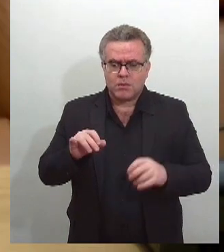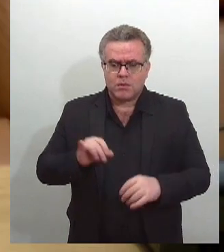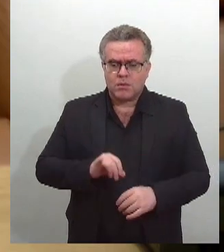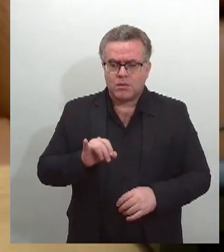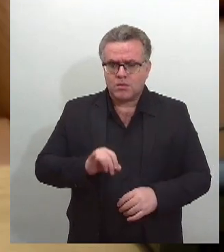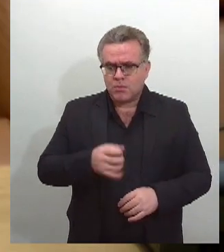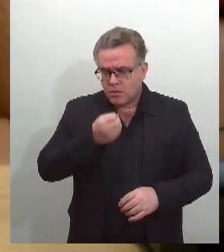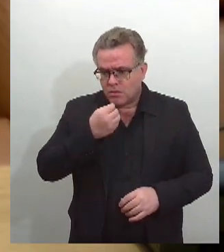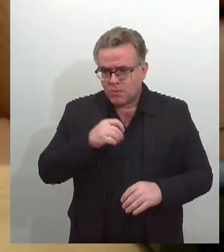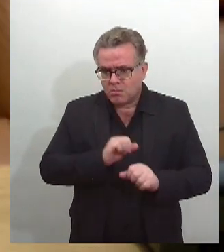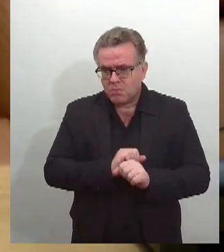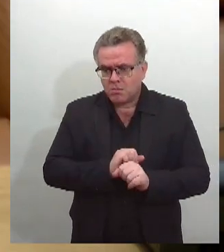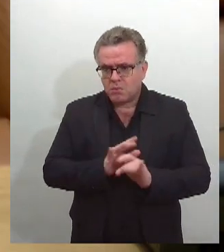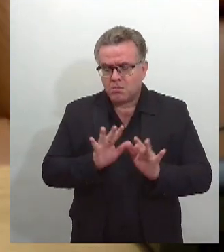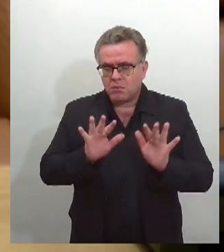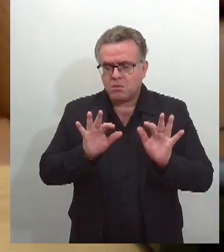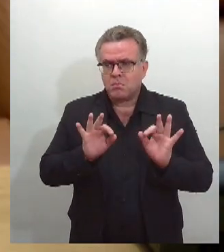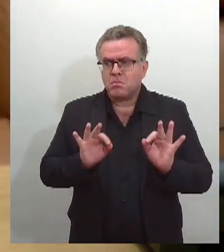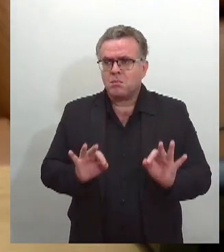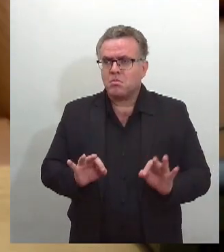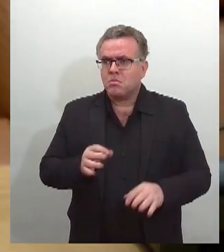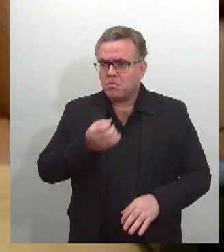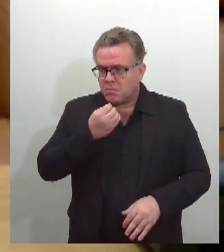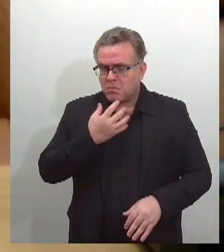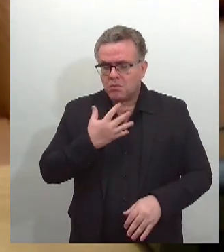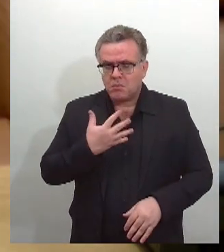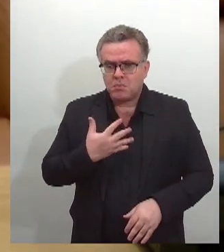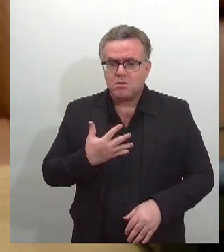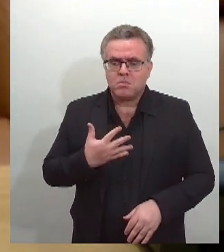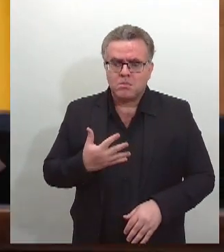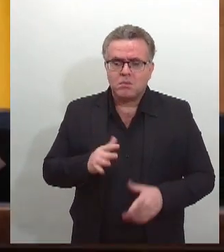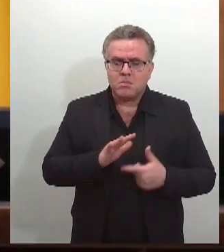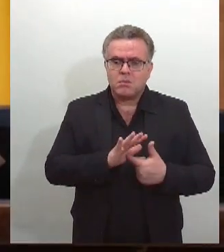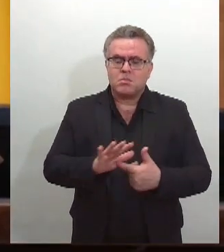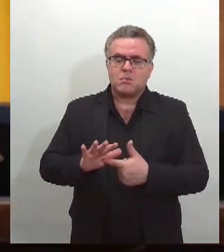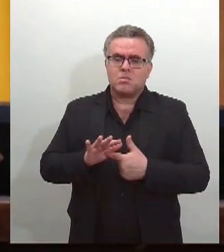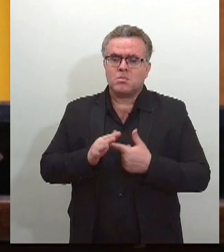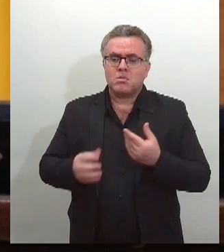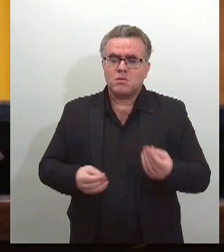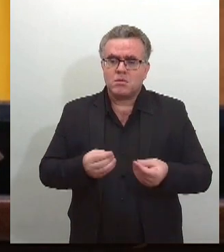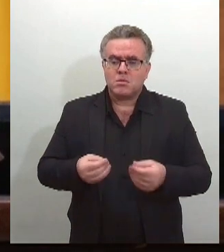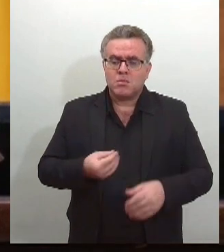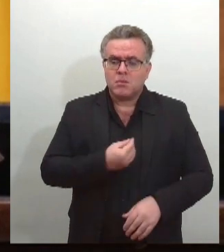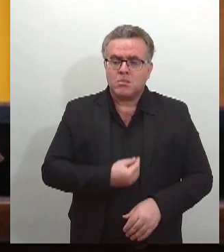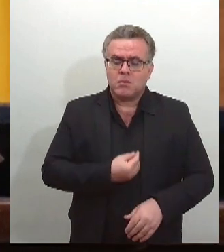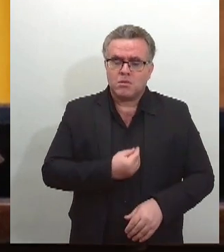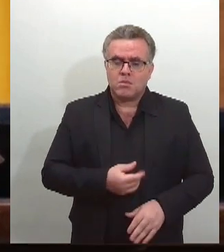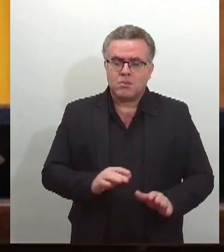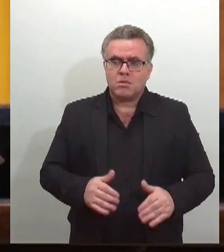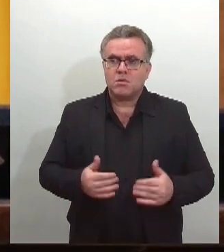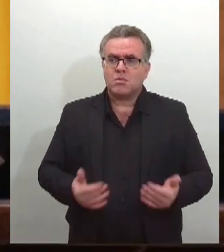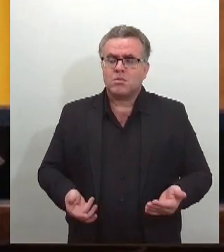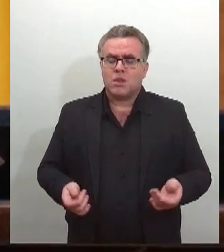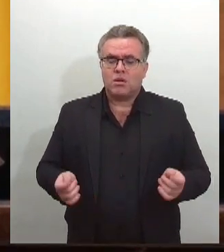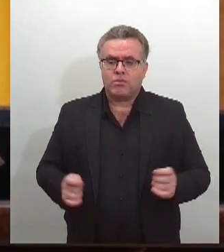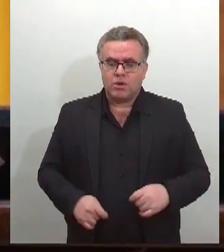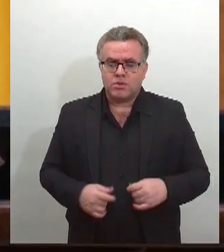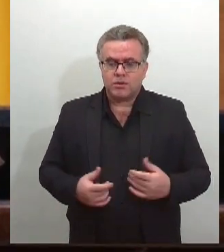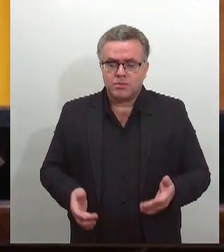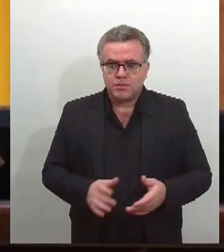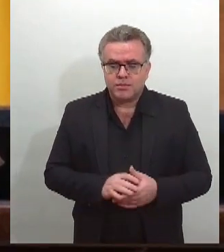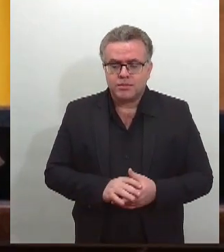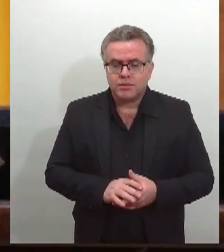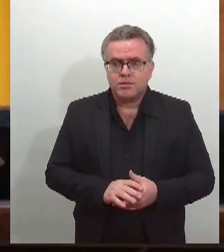esclarecedora e falar com o coração de quem vive. O deputado estadual Chico do Correio, do PT, que